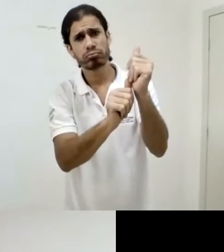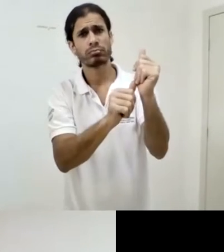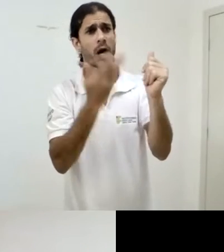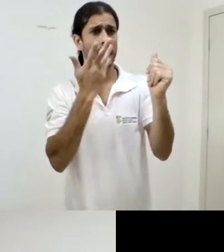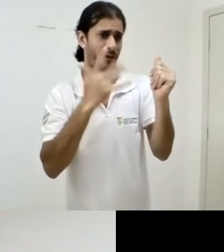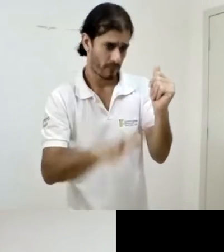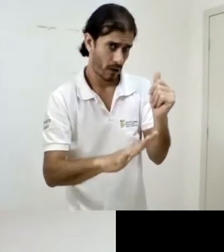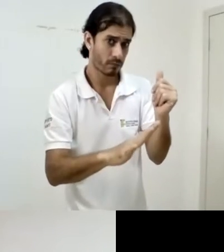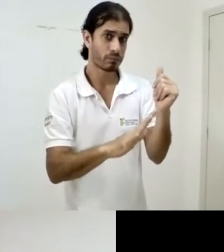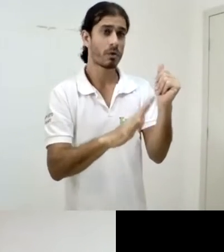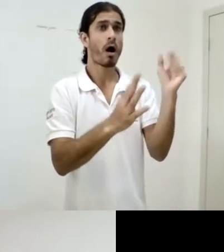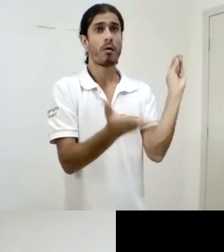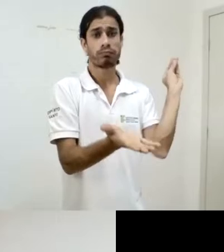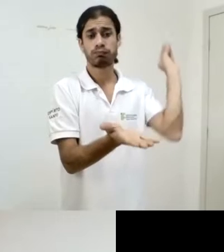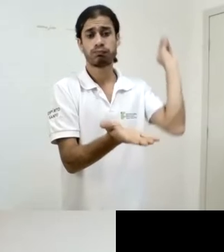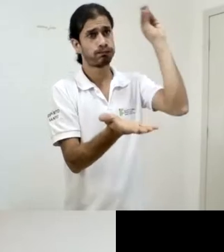de pesquisa.